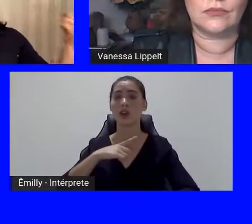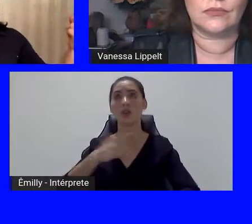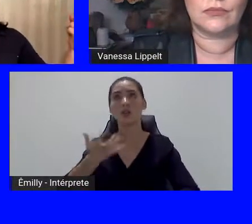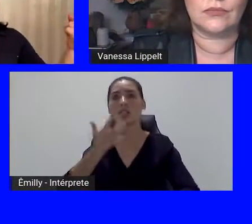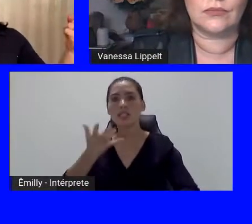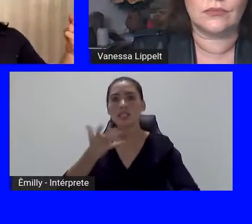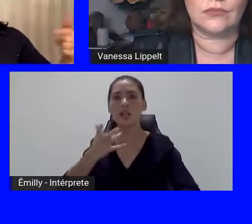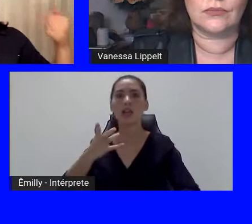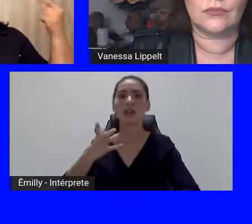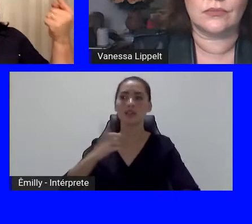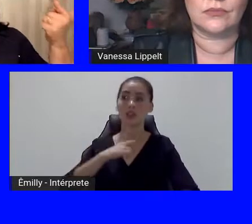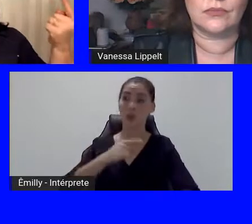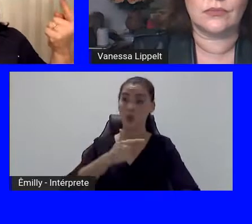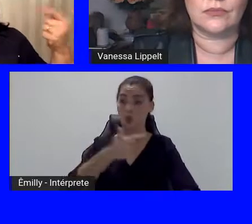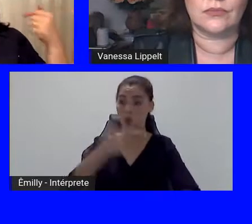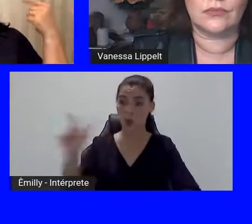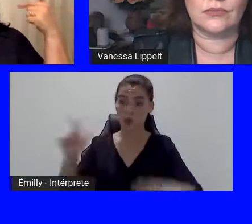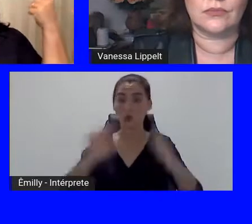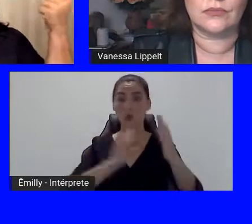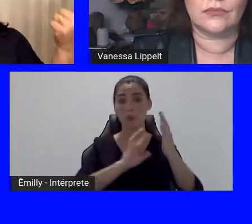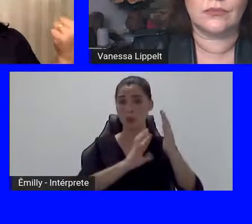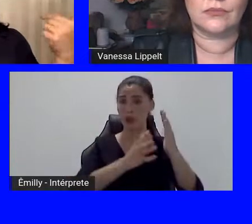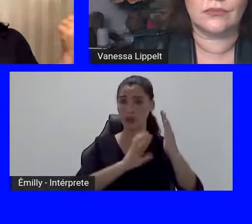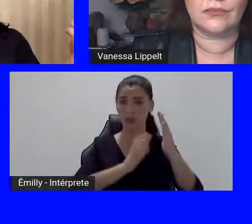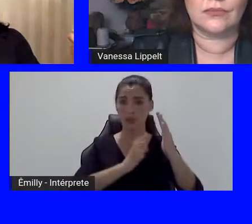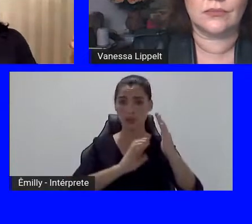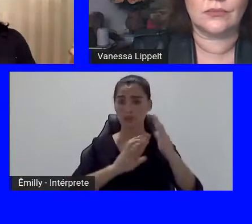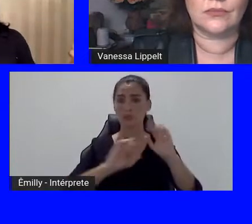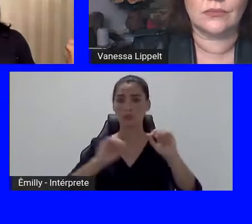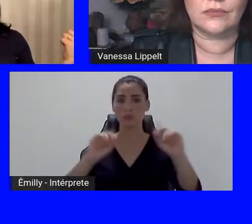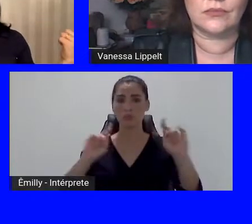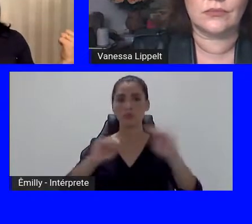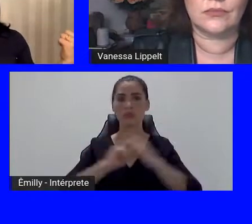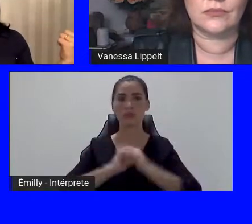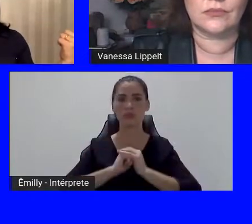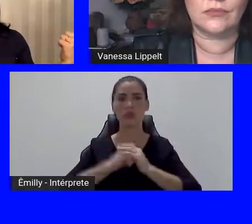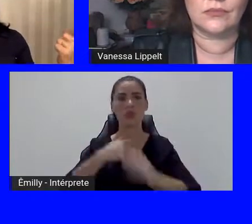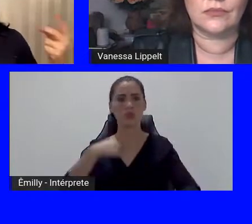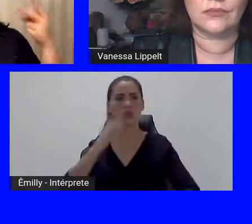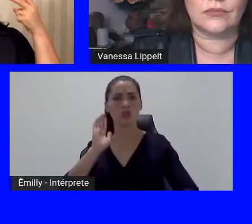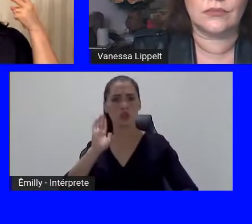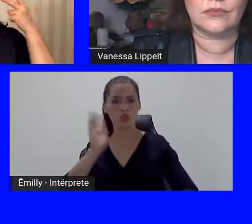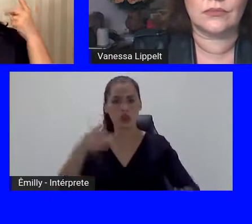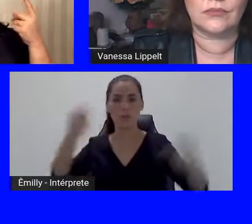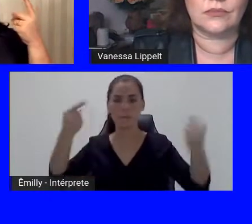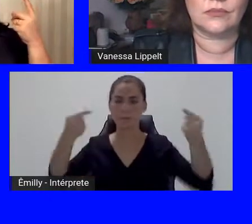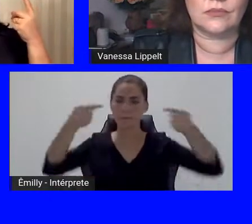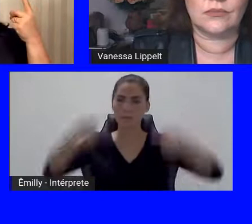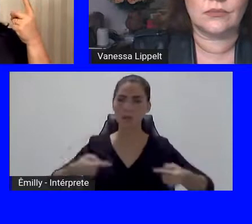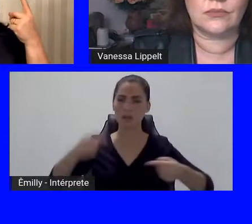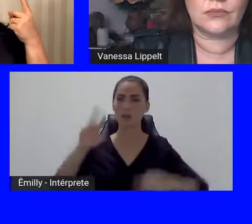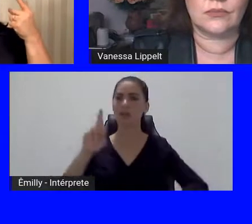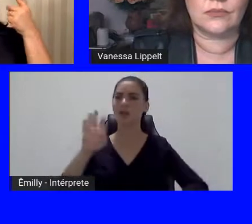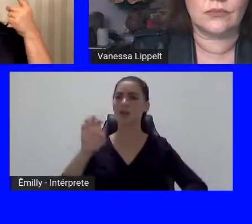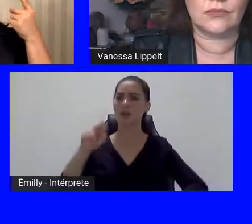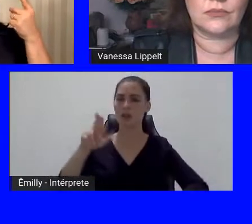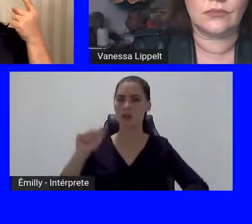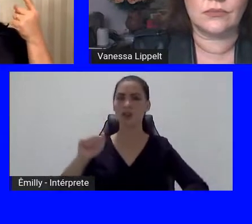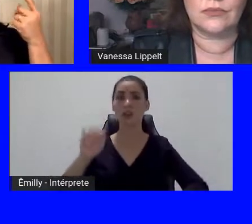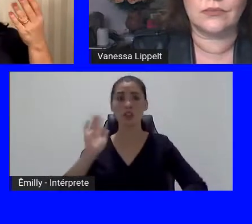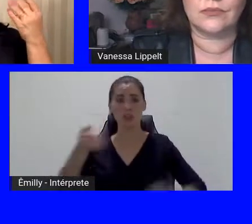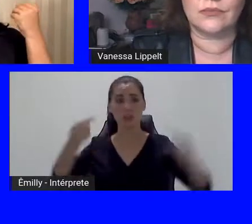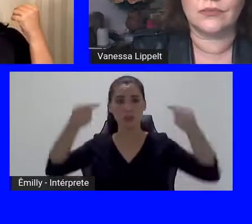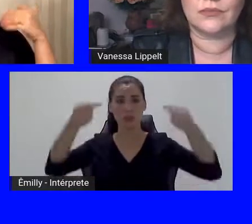já tive várias, vocês não se esqueçam que eu enfrentei Renan na candidatura à presidência do Senado. Não, no caso,